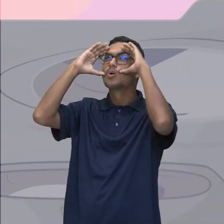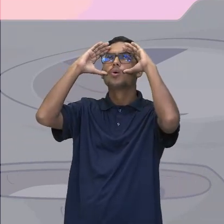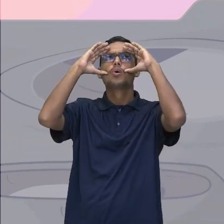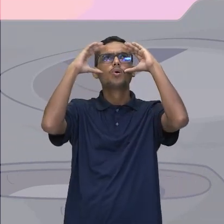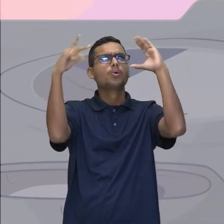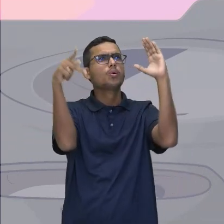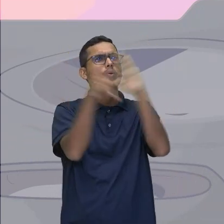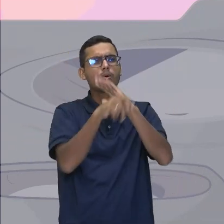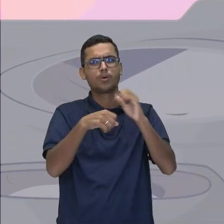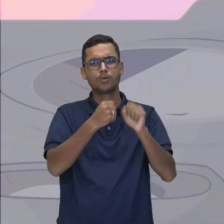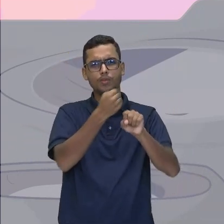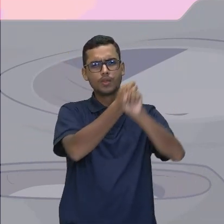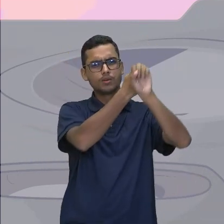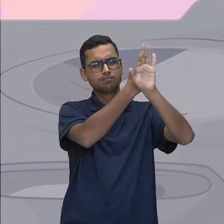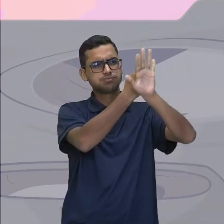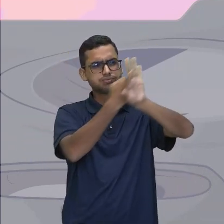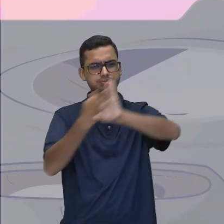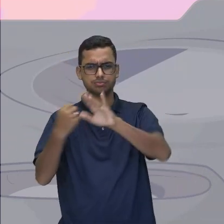the asteroids!